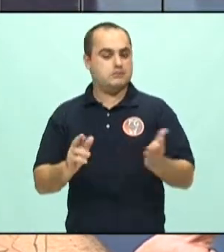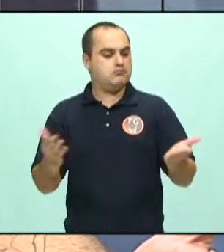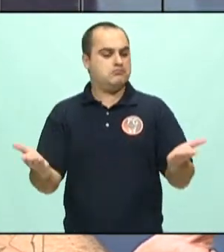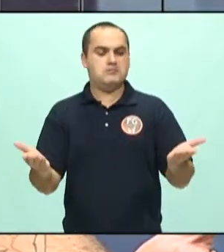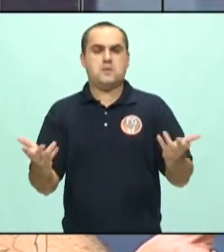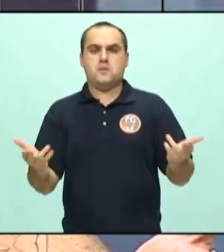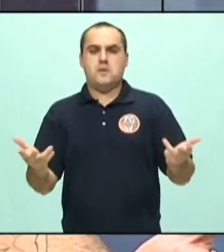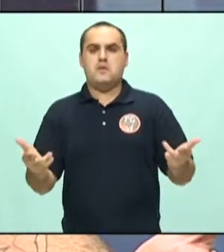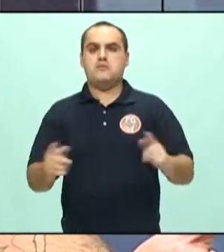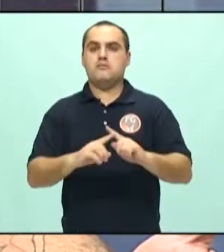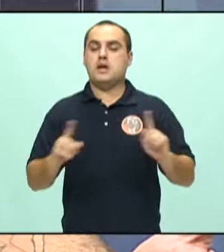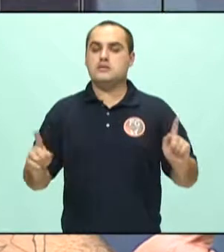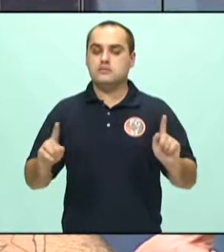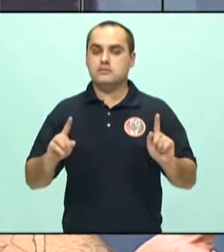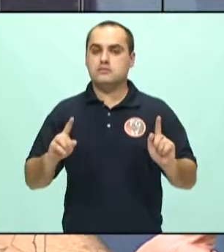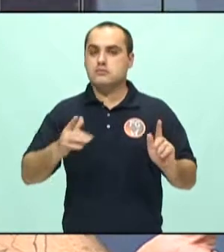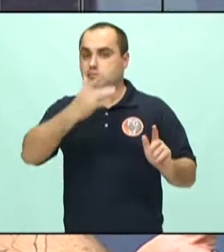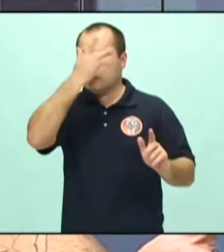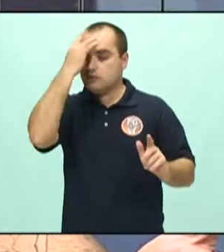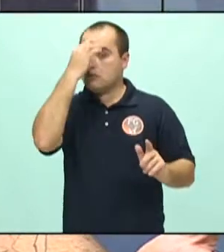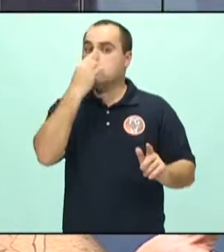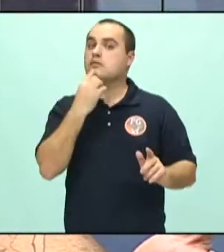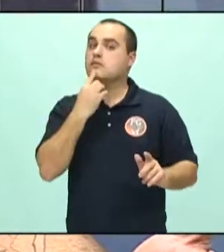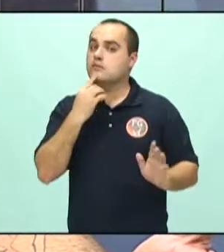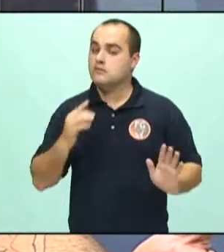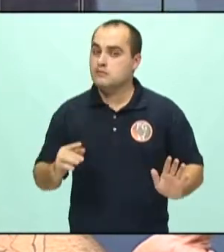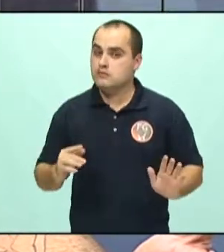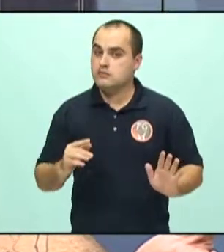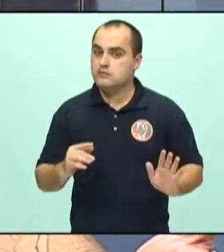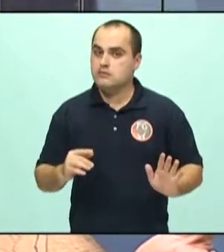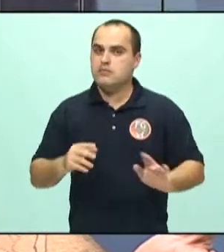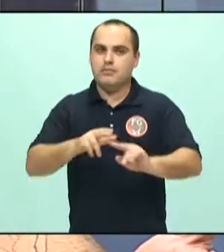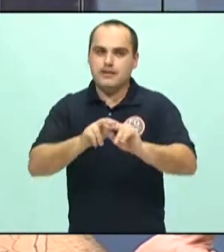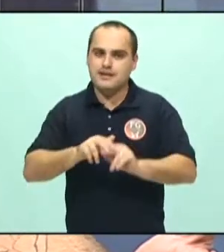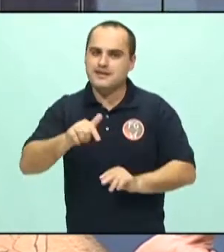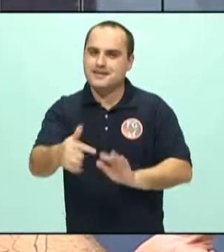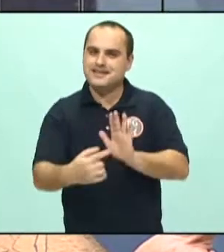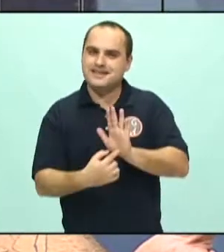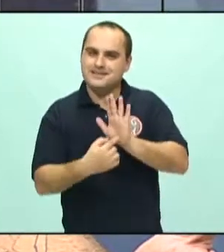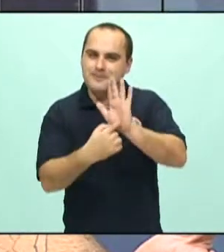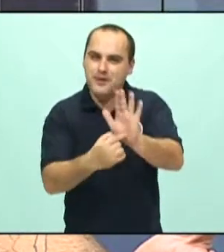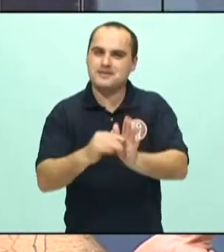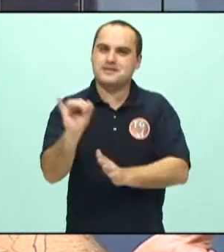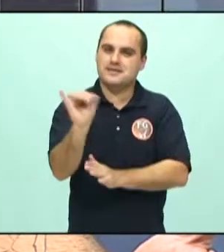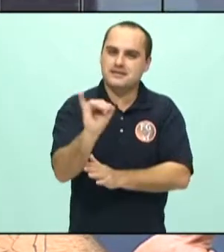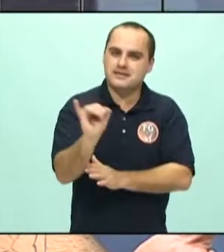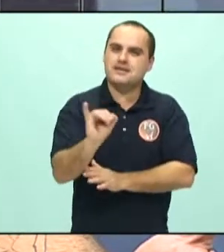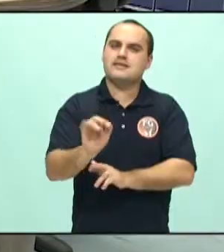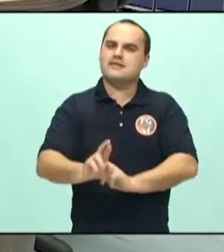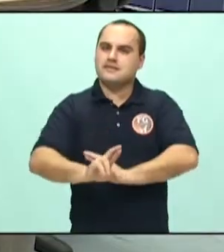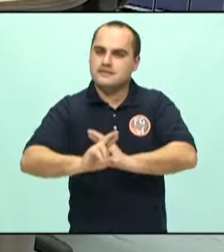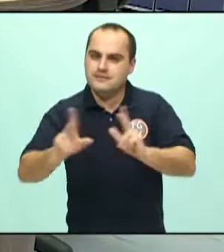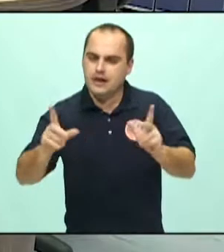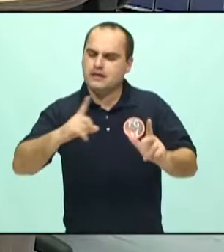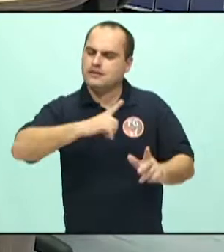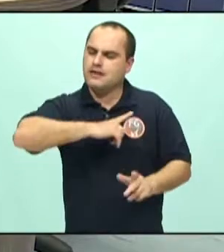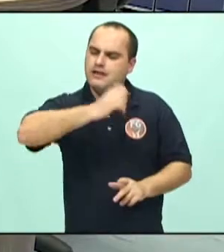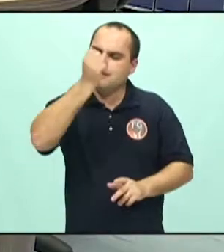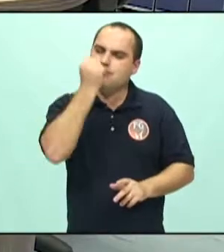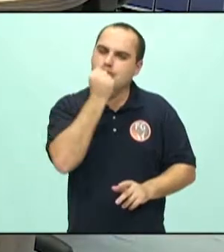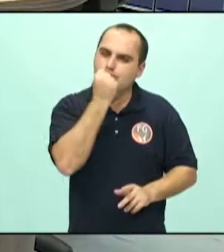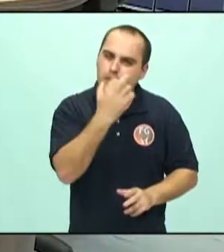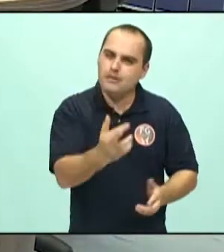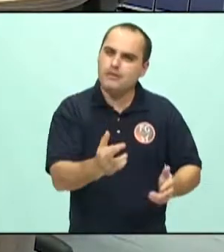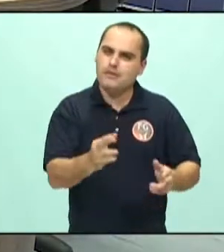né? A honestidade, o caráter. E aqui em Itajaí a gente vem mostrar esse diferencial, porque nós temos um bom relacionamento com a